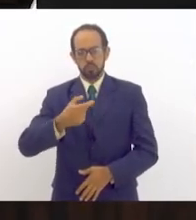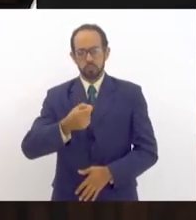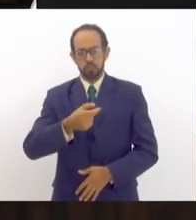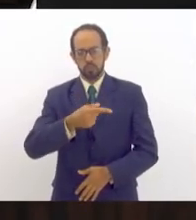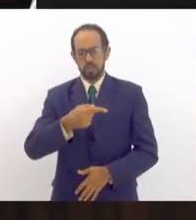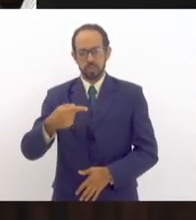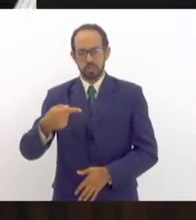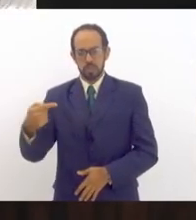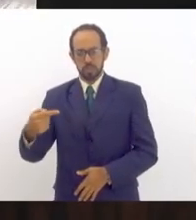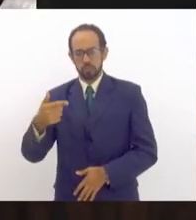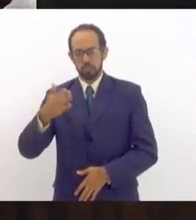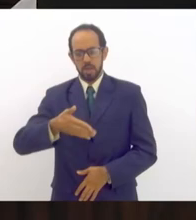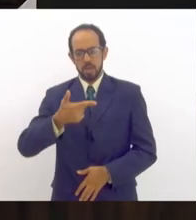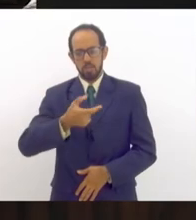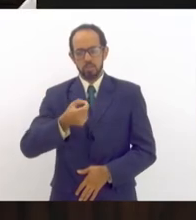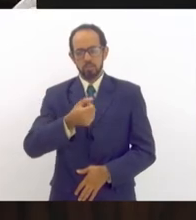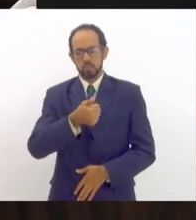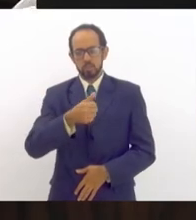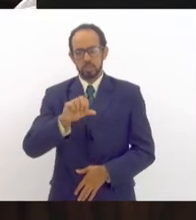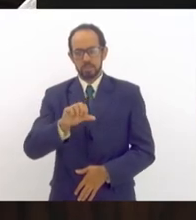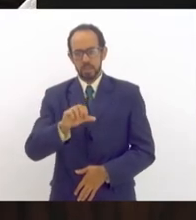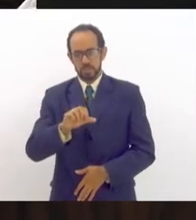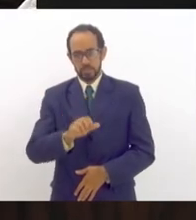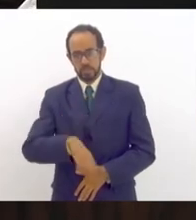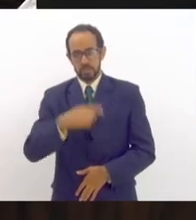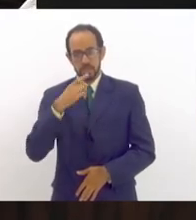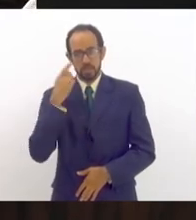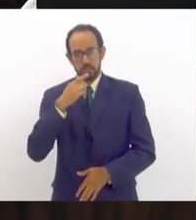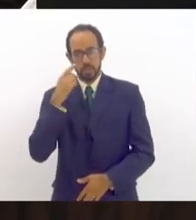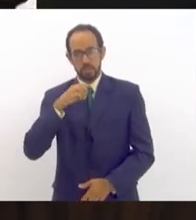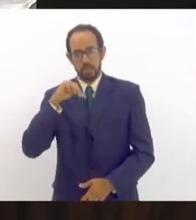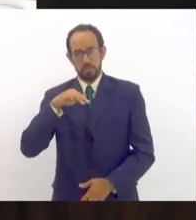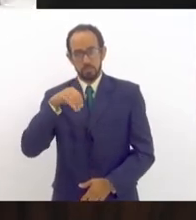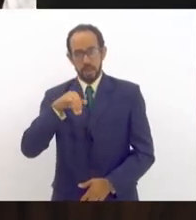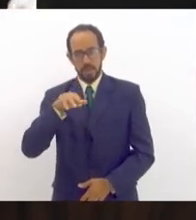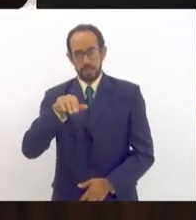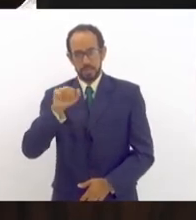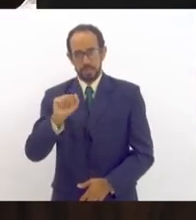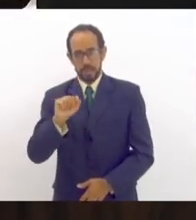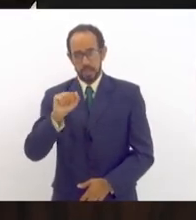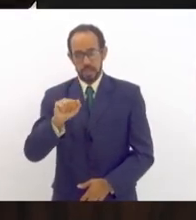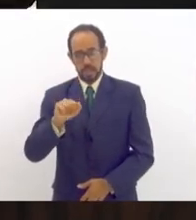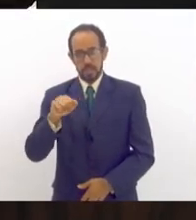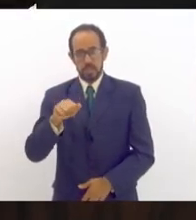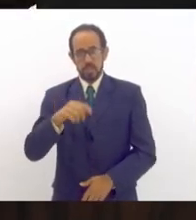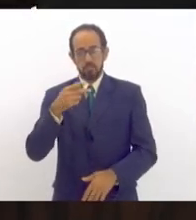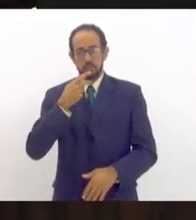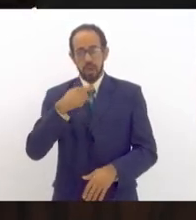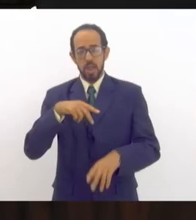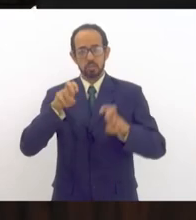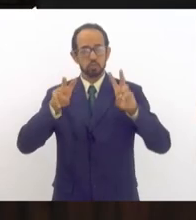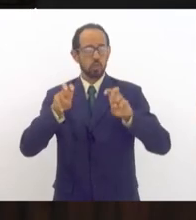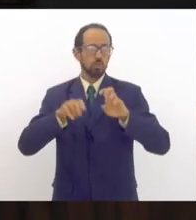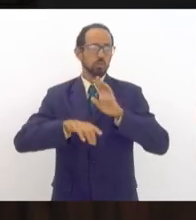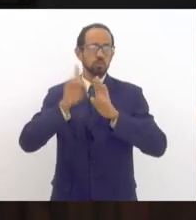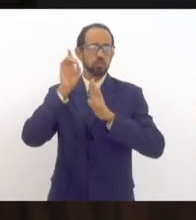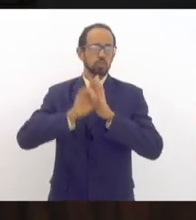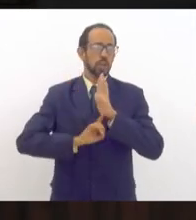2016 de autoria do deputada Márcia Giovani e dispõe sobre o direito